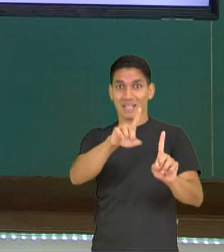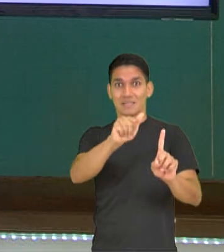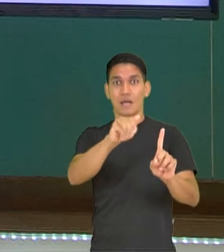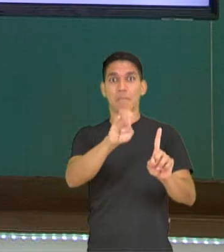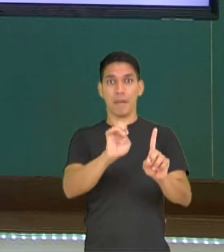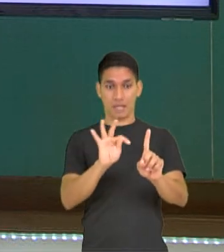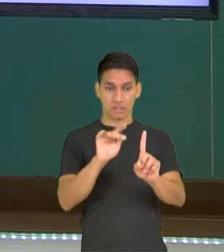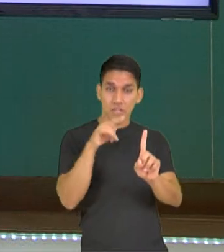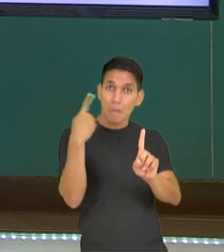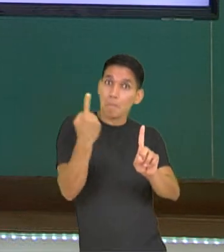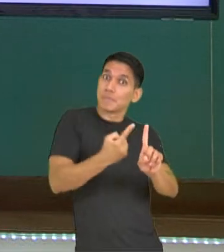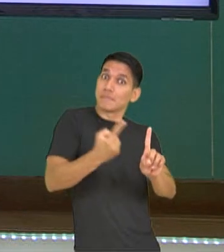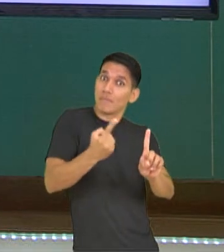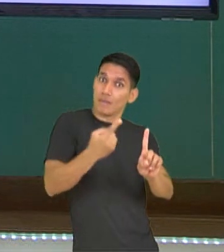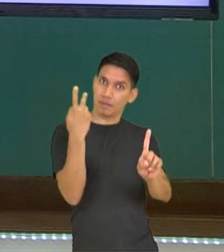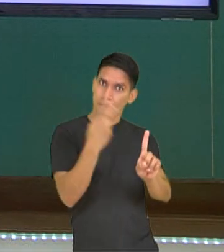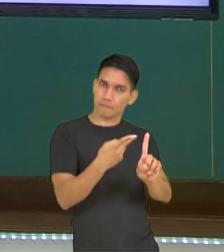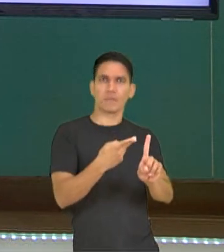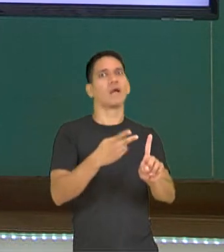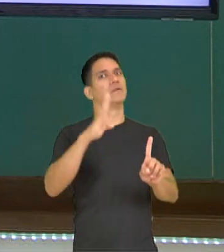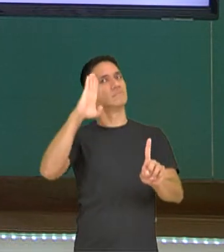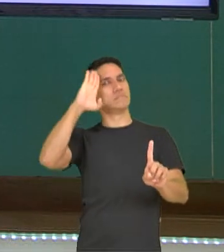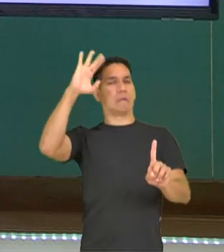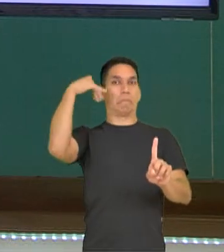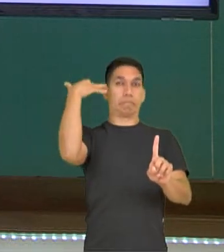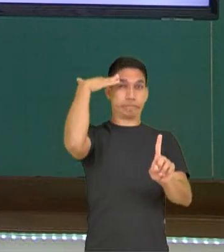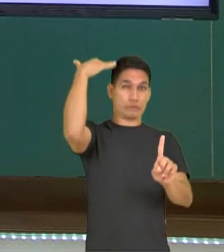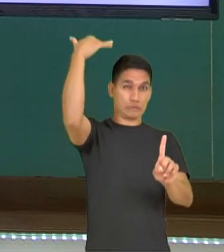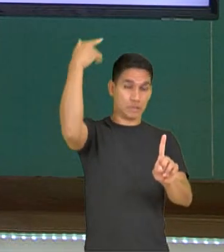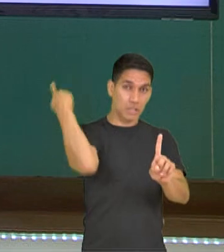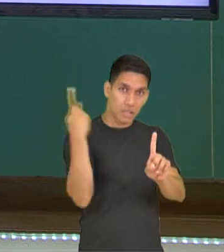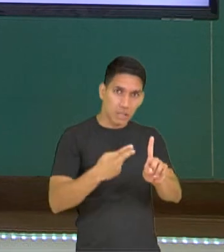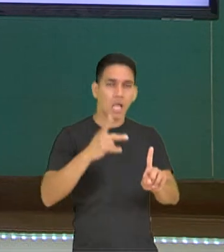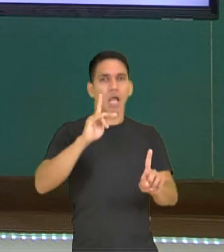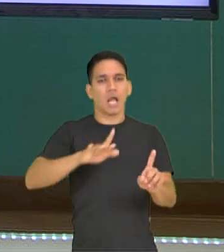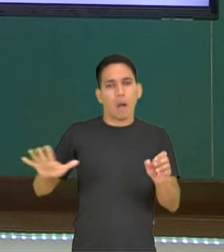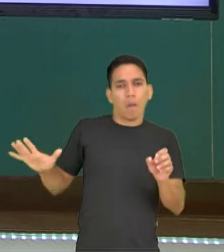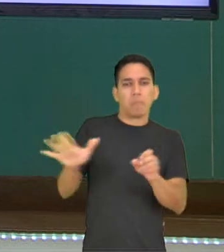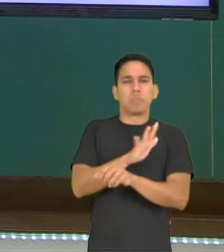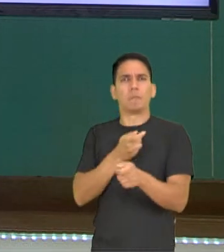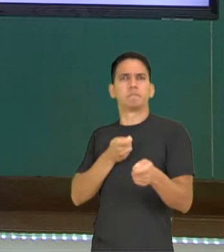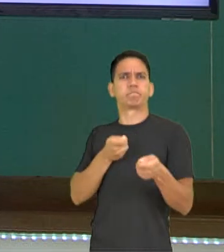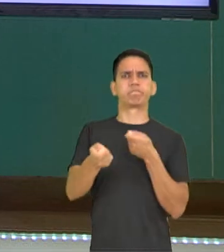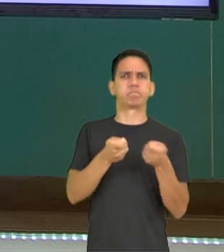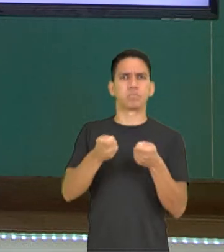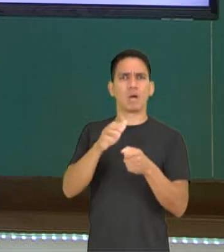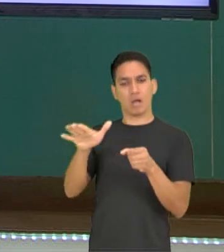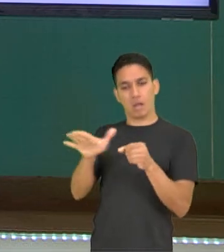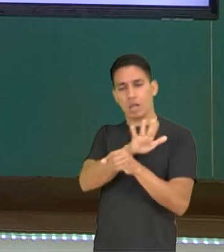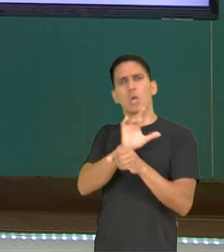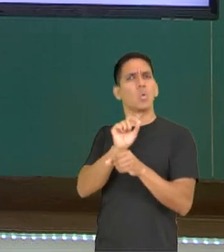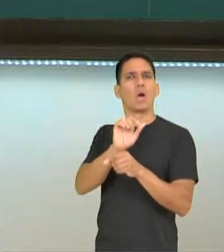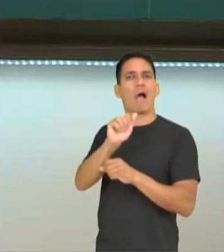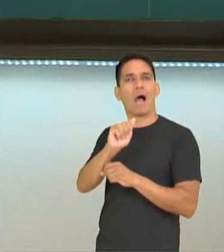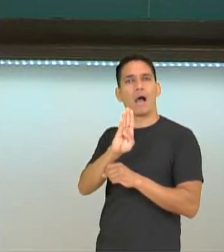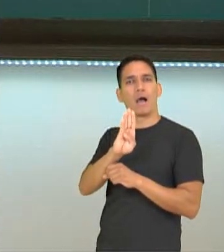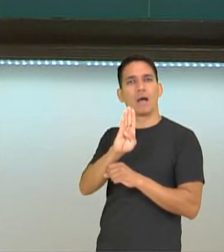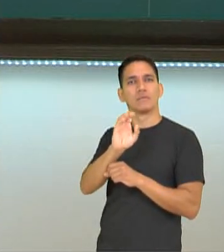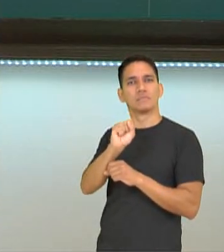falando, então, de um grande nome que representava o absolutismo monárquico na Europa. A